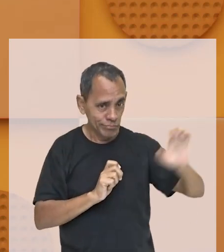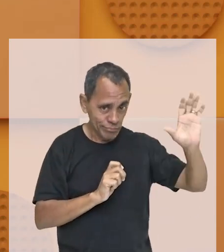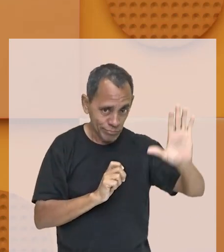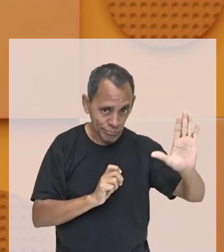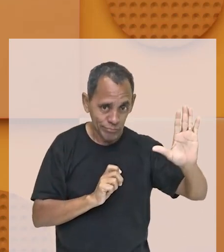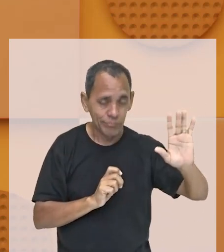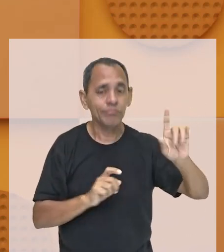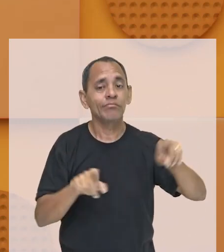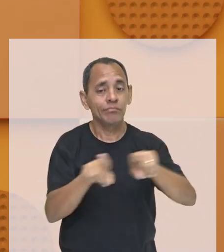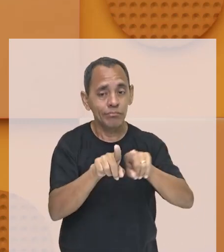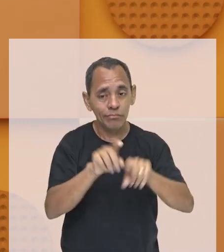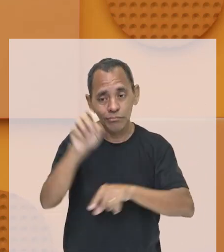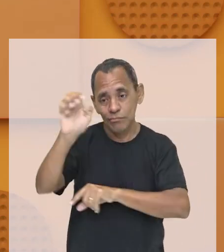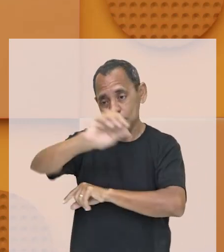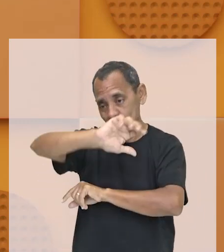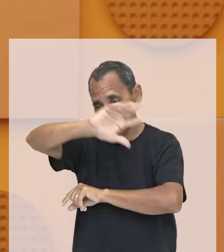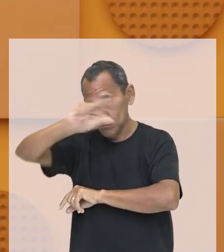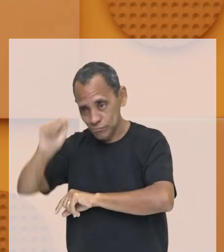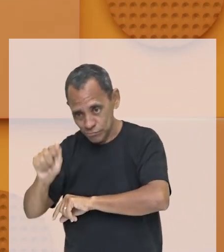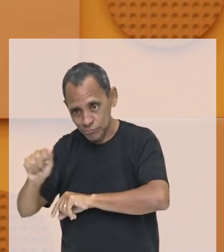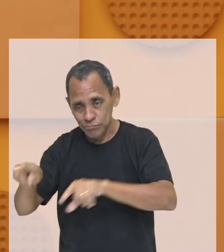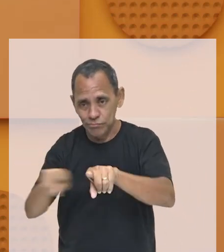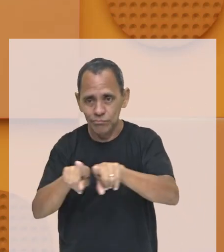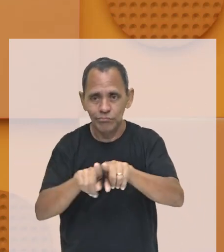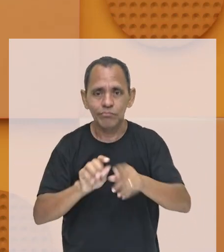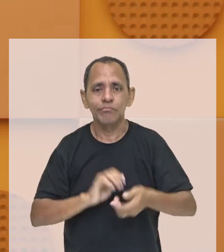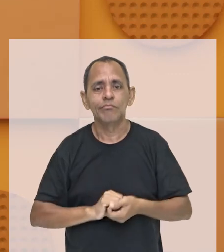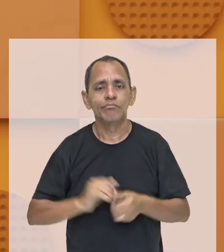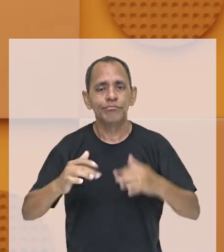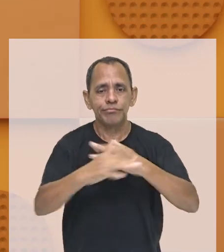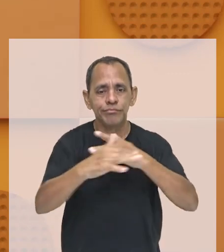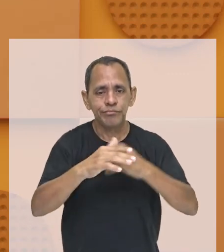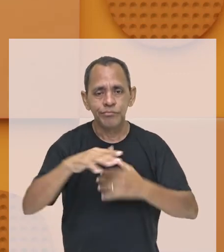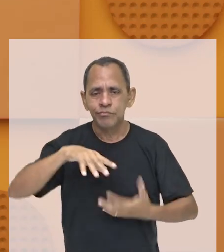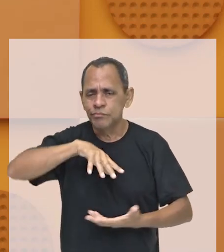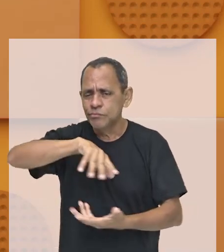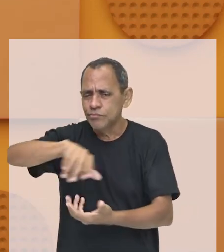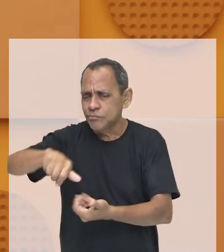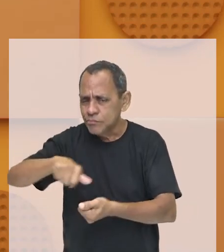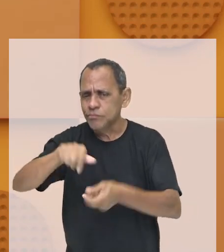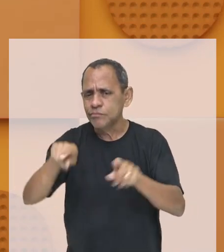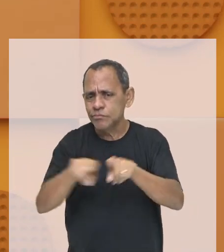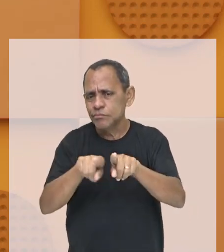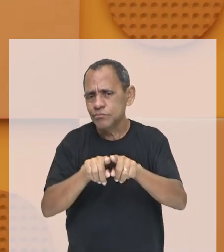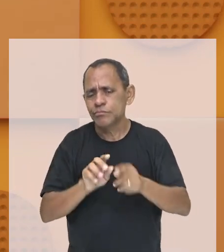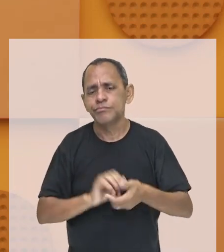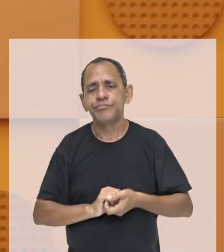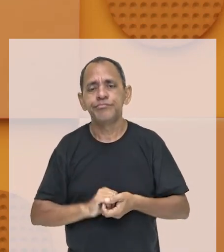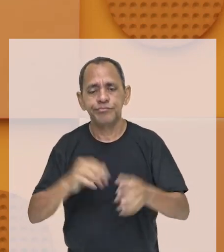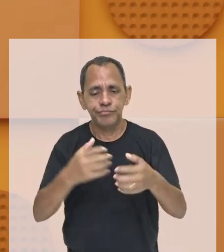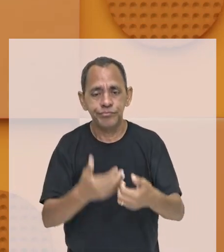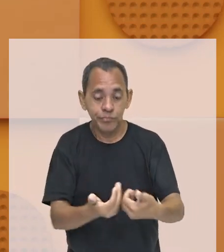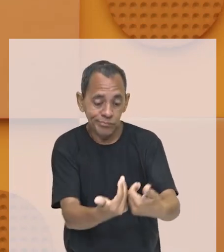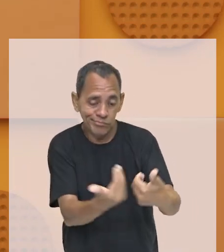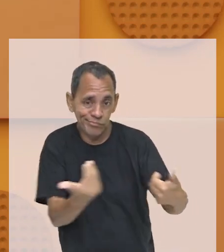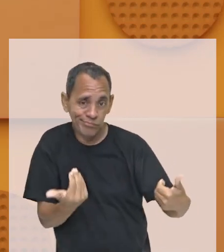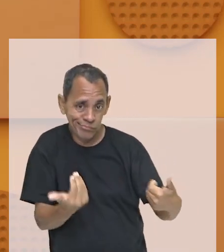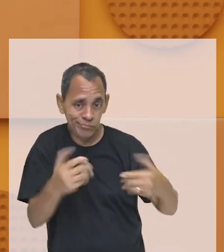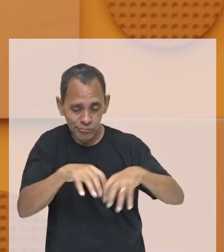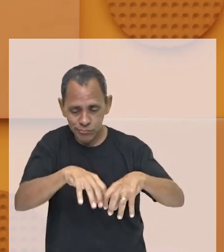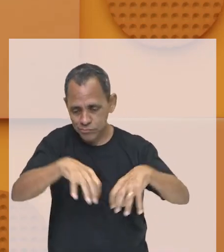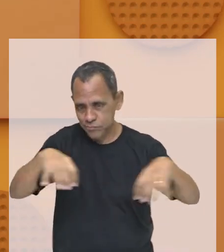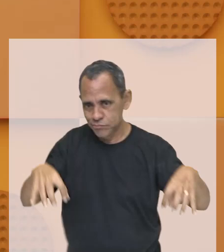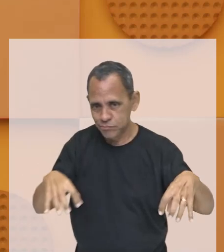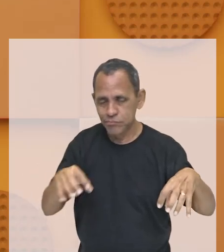mesmo tempo é uma cidade global, né, uma cidade mundial e assim por diante. Ela está dividida justamente